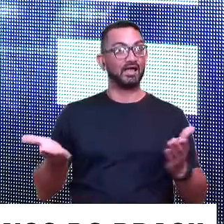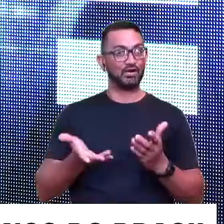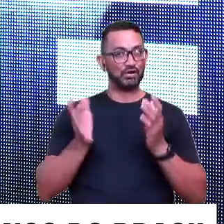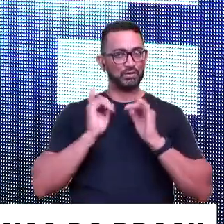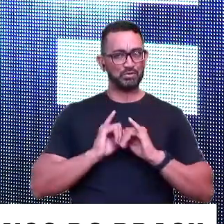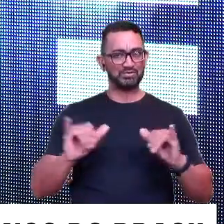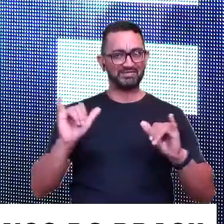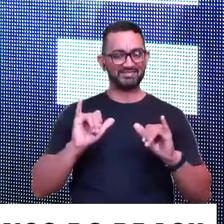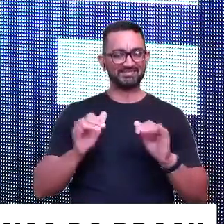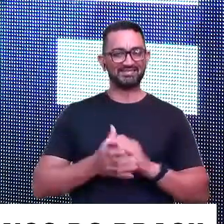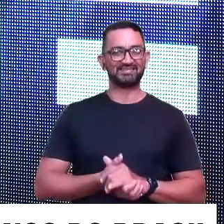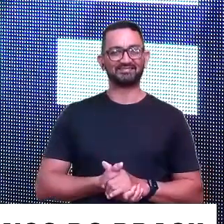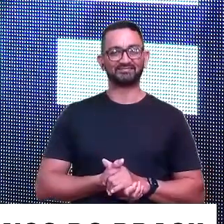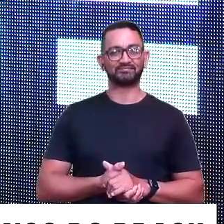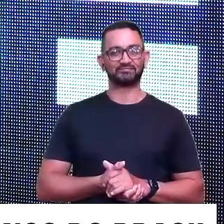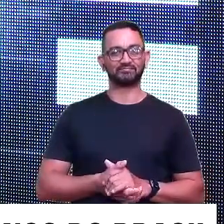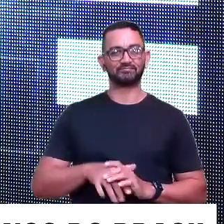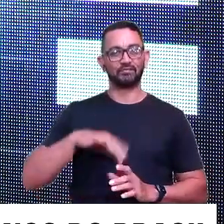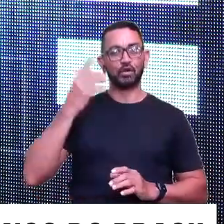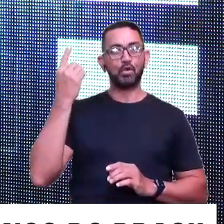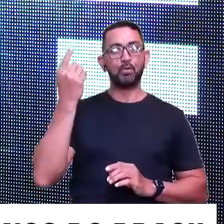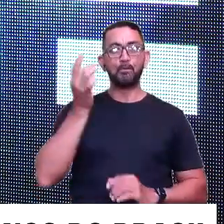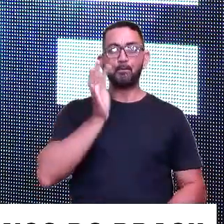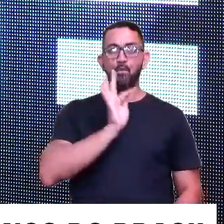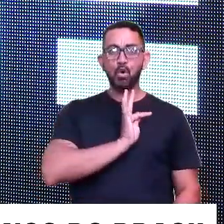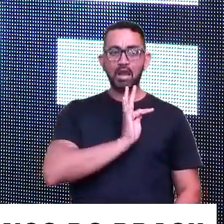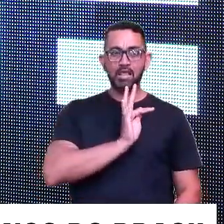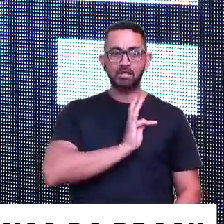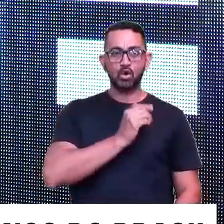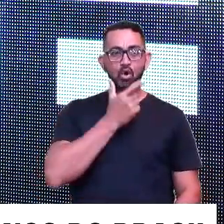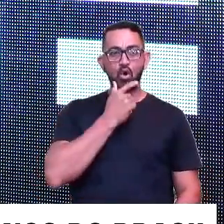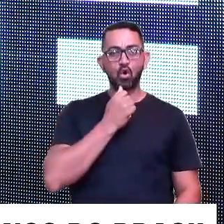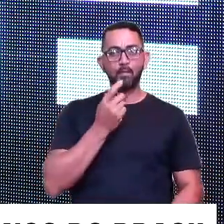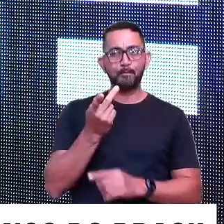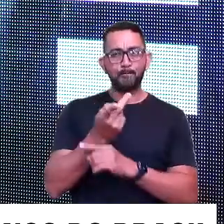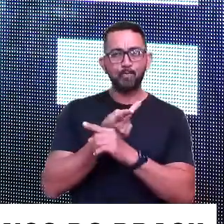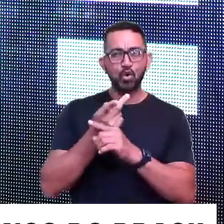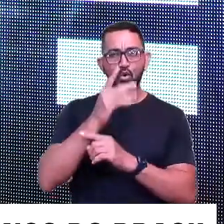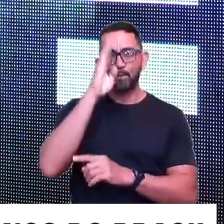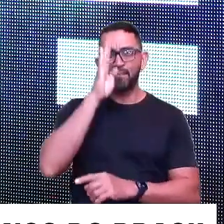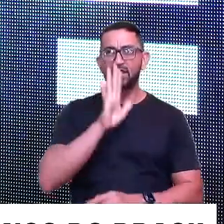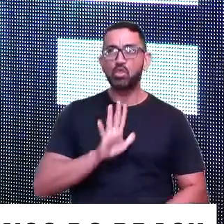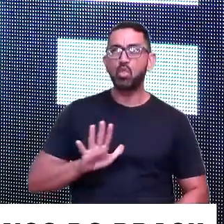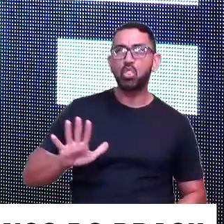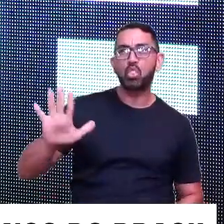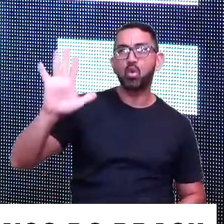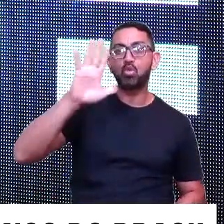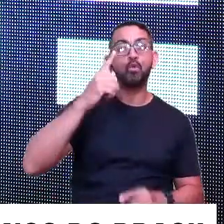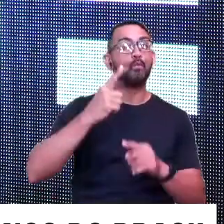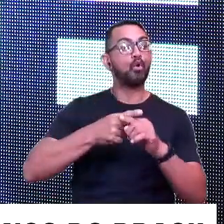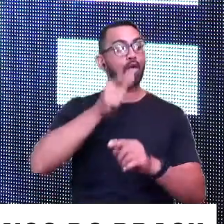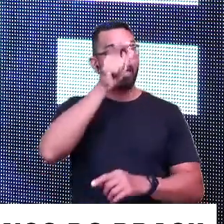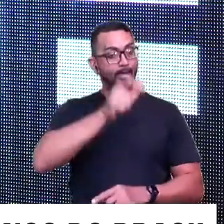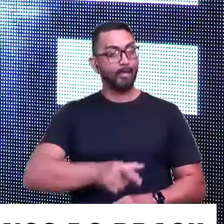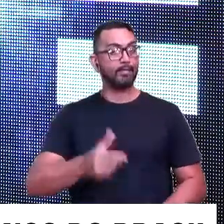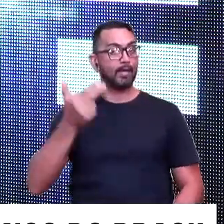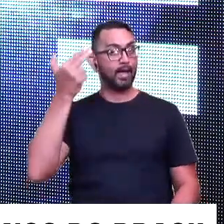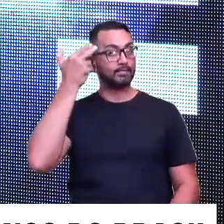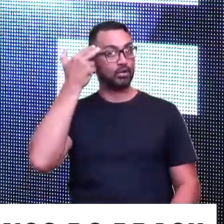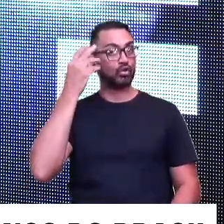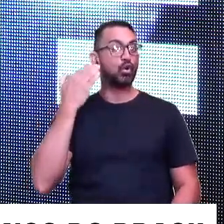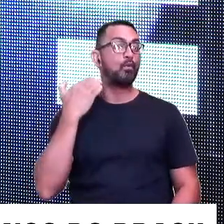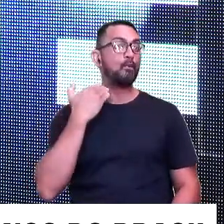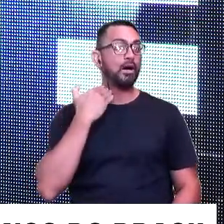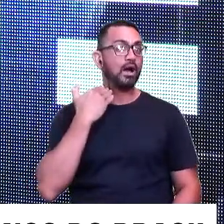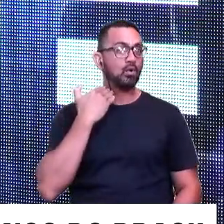Vamos seguir então com mais notícias agora? Esse caso de polícia, viu, gente? Um homem procurado no Brasil inteiro por assalto a banco foi preso